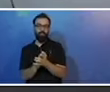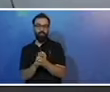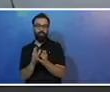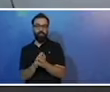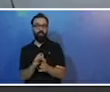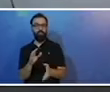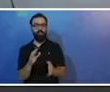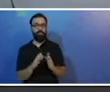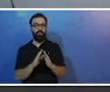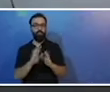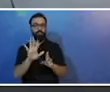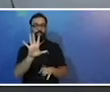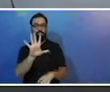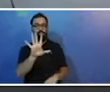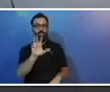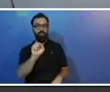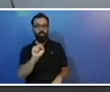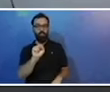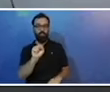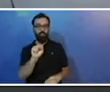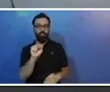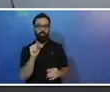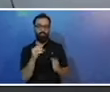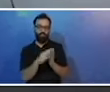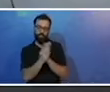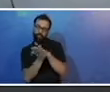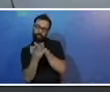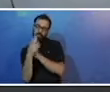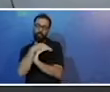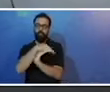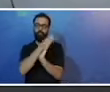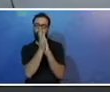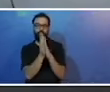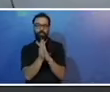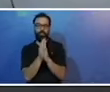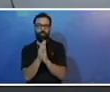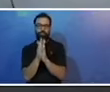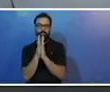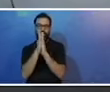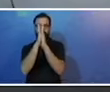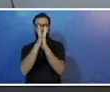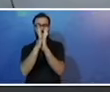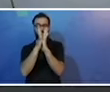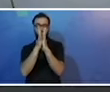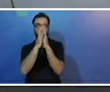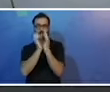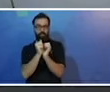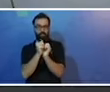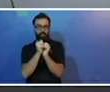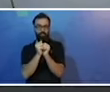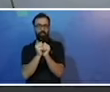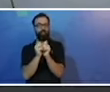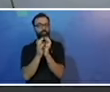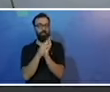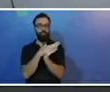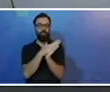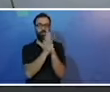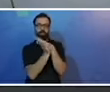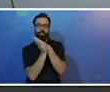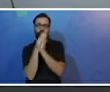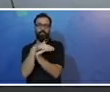a mão estica en cole seu corpo é todo mole estica en cole